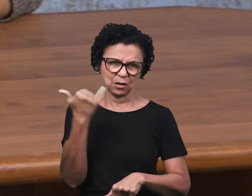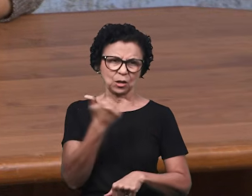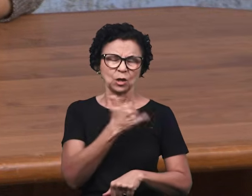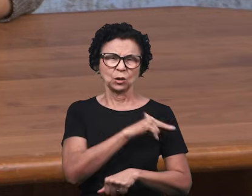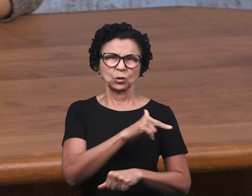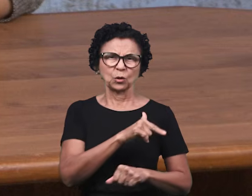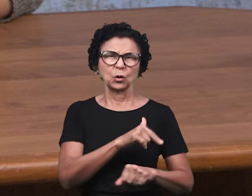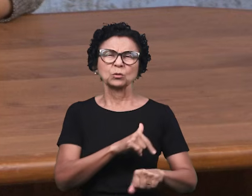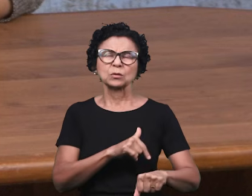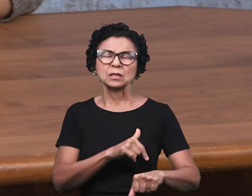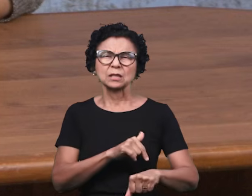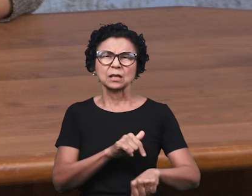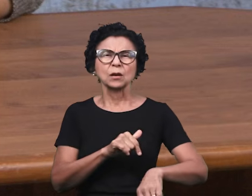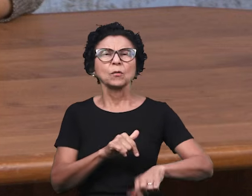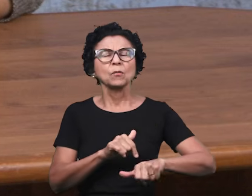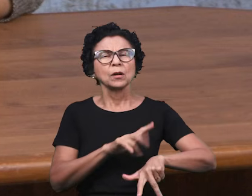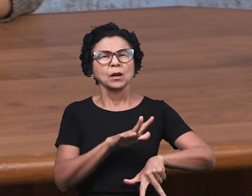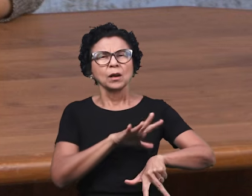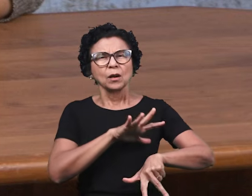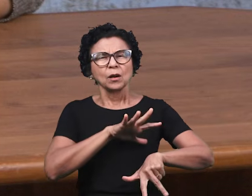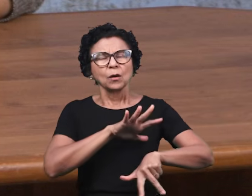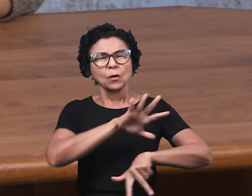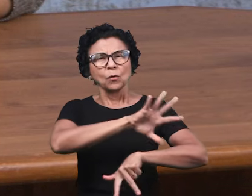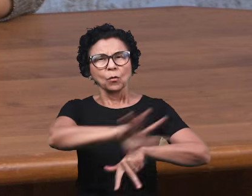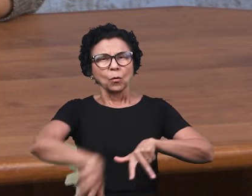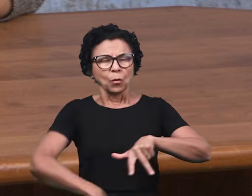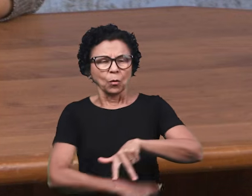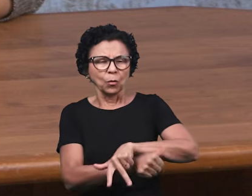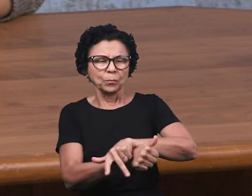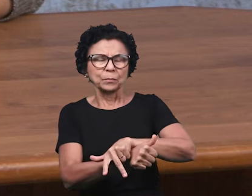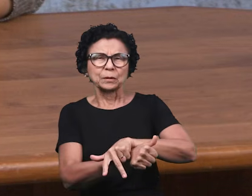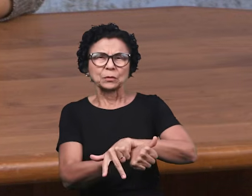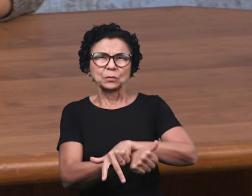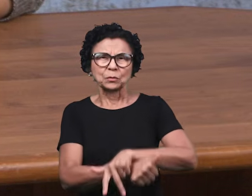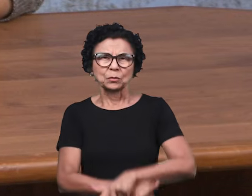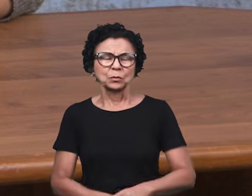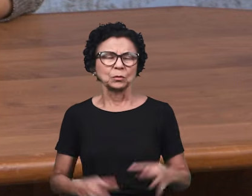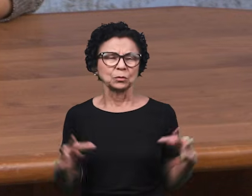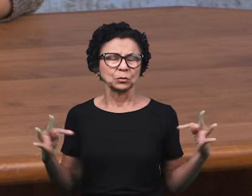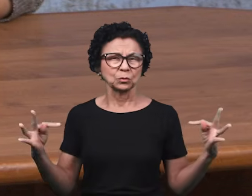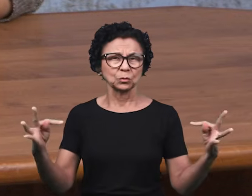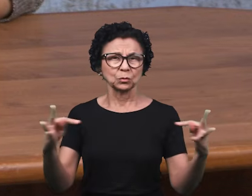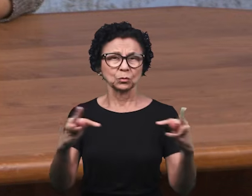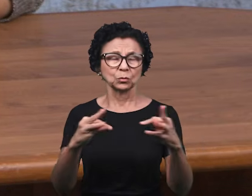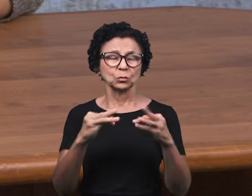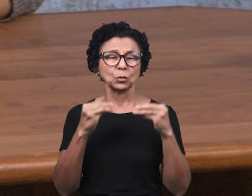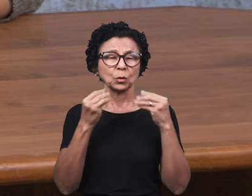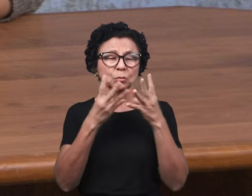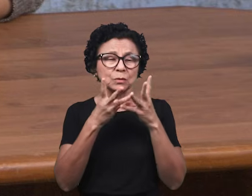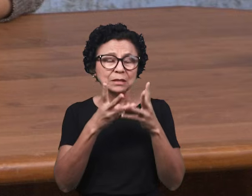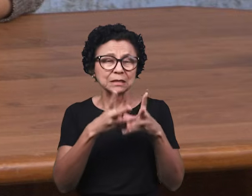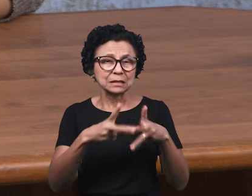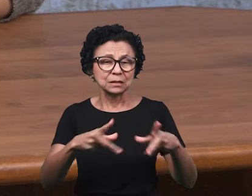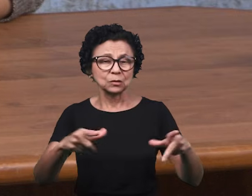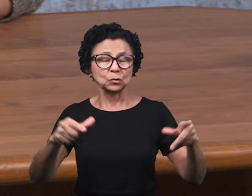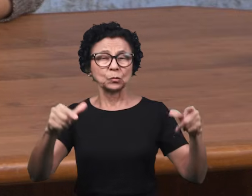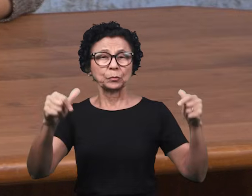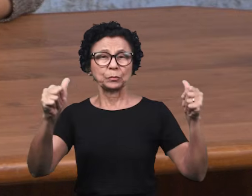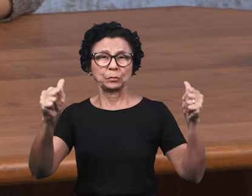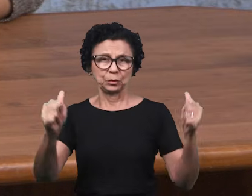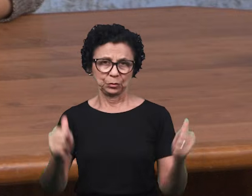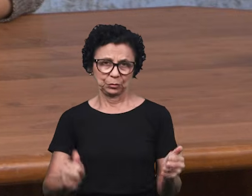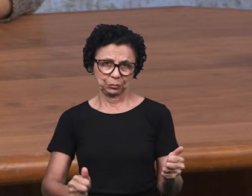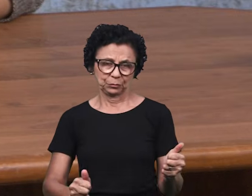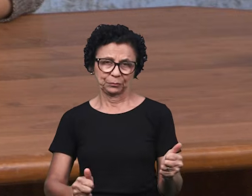corruptamente. Já o fole se queimou, o chumbo se consumiu com o fogo.